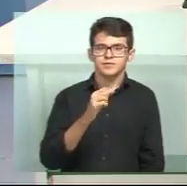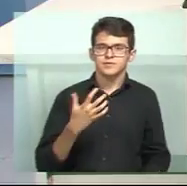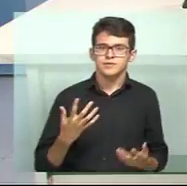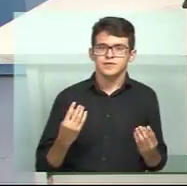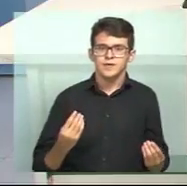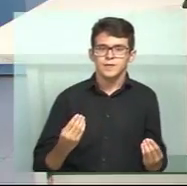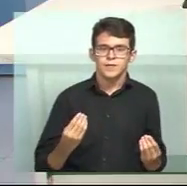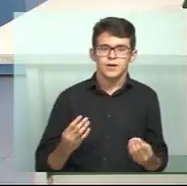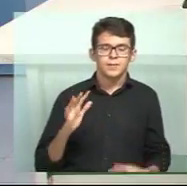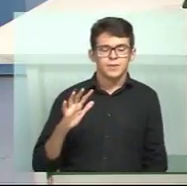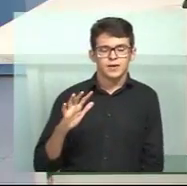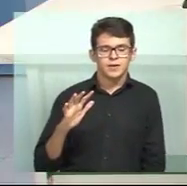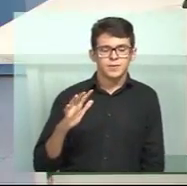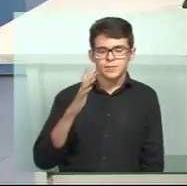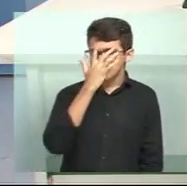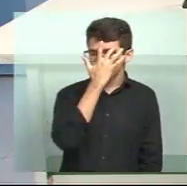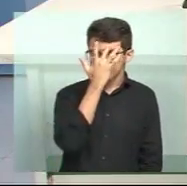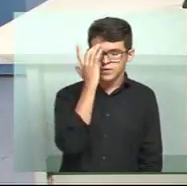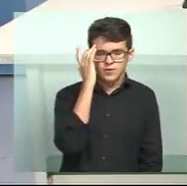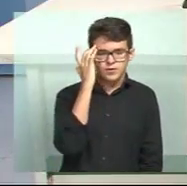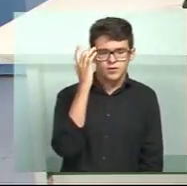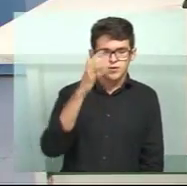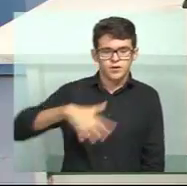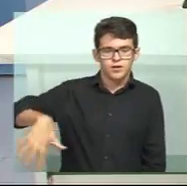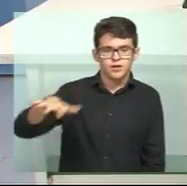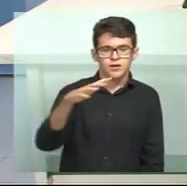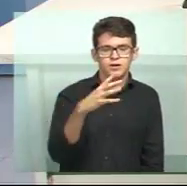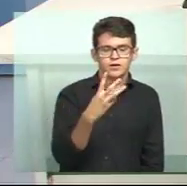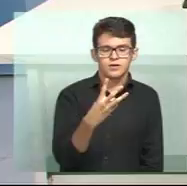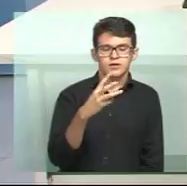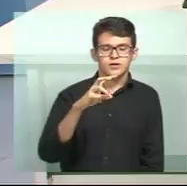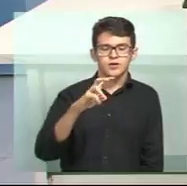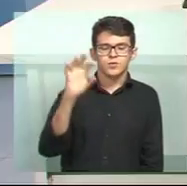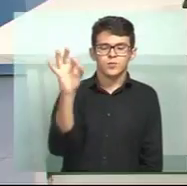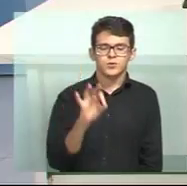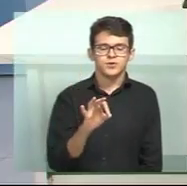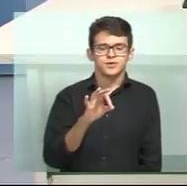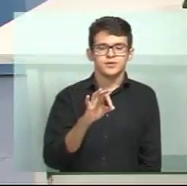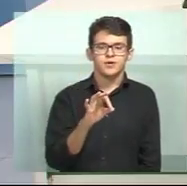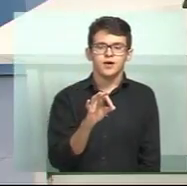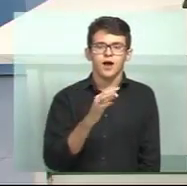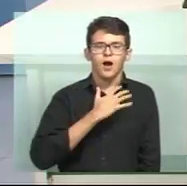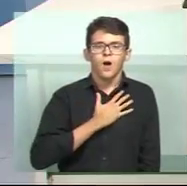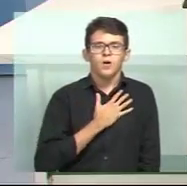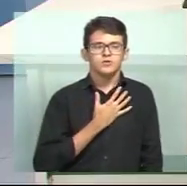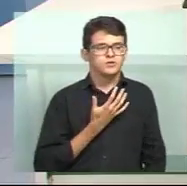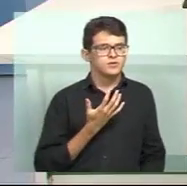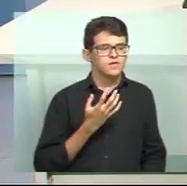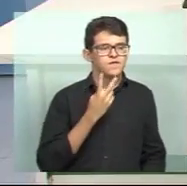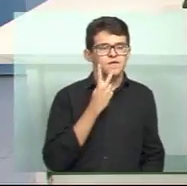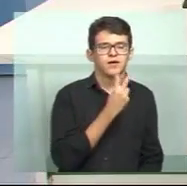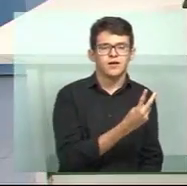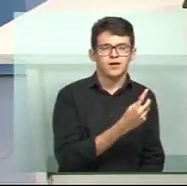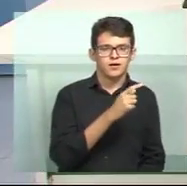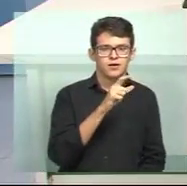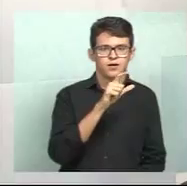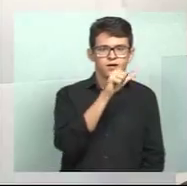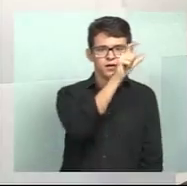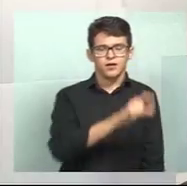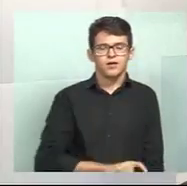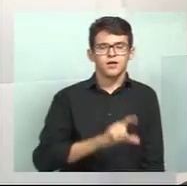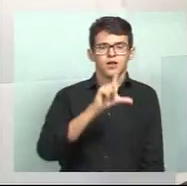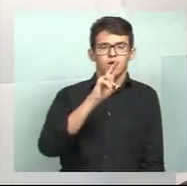realmente é perseguido. Pelo amor de Deus. Como é que a gente explica isso? E lhe digo Como é que mais, explica isso? E lhe digo mais ainda, a Lava Jato, na